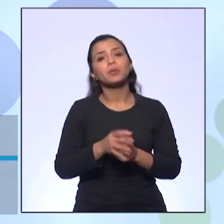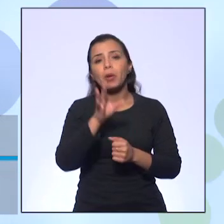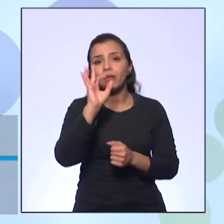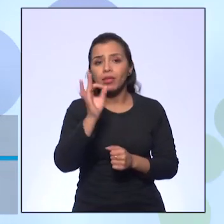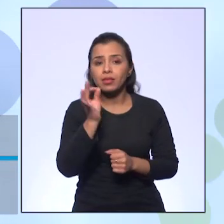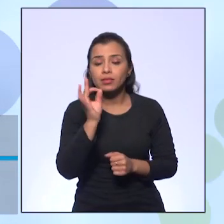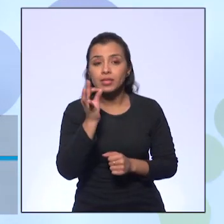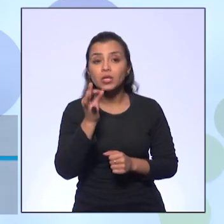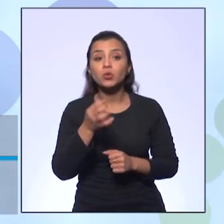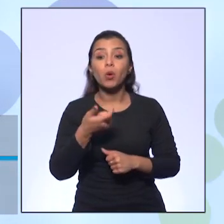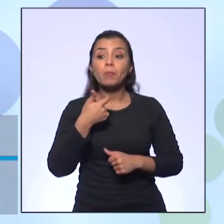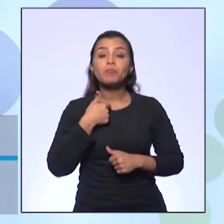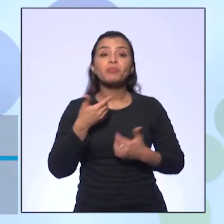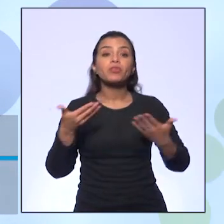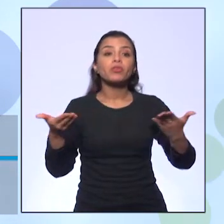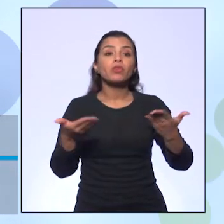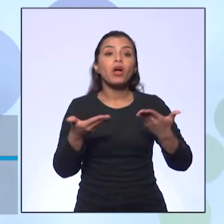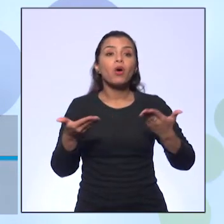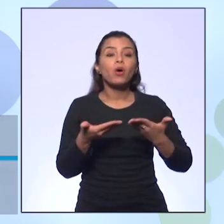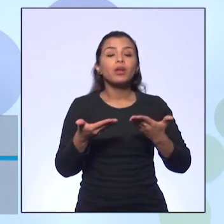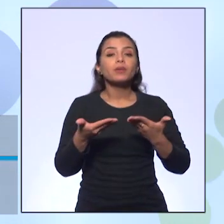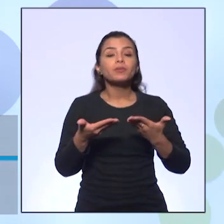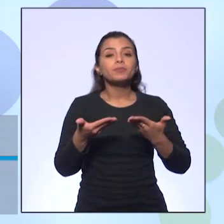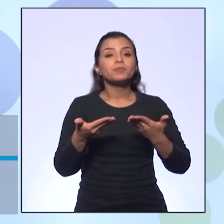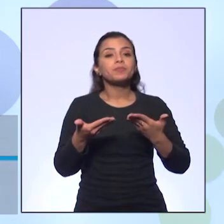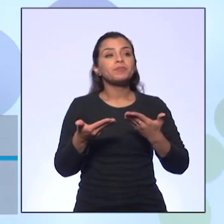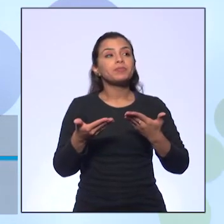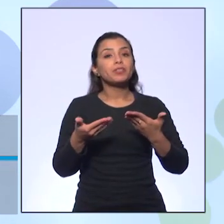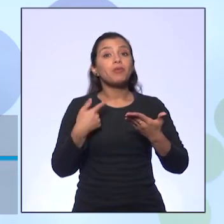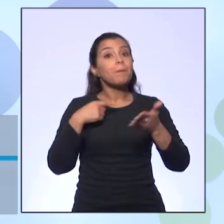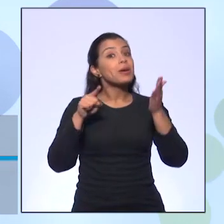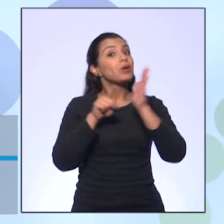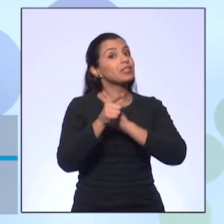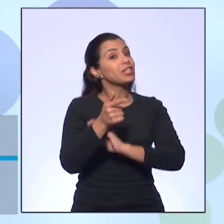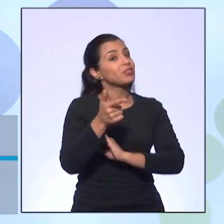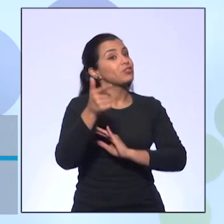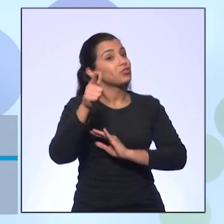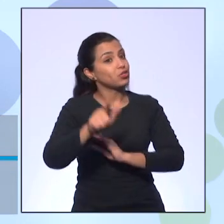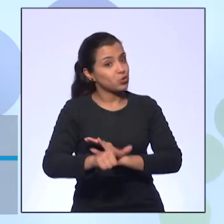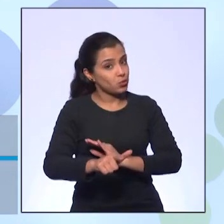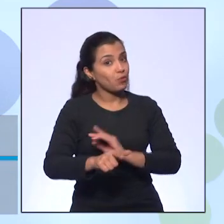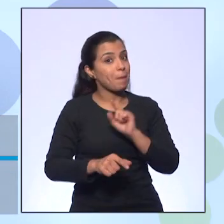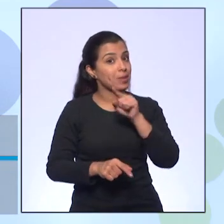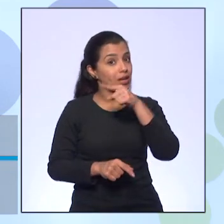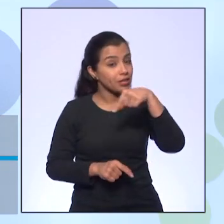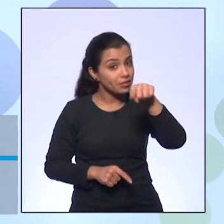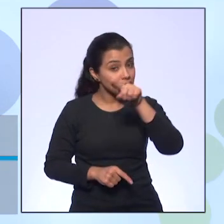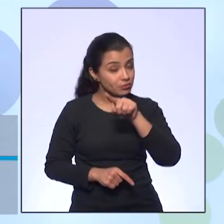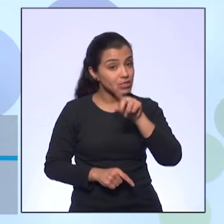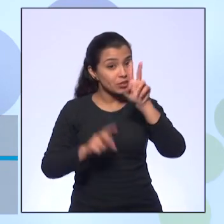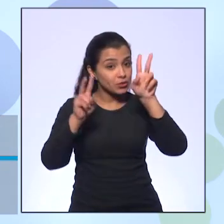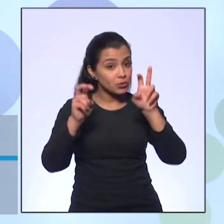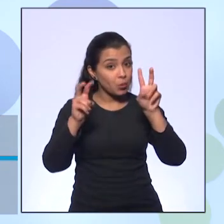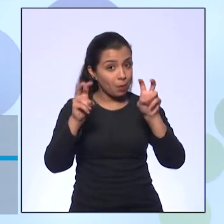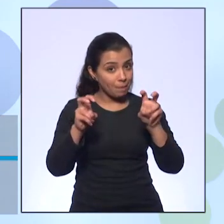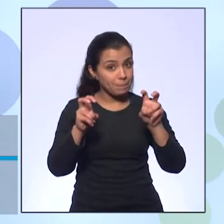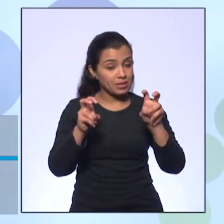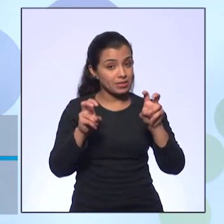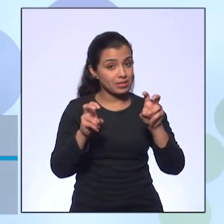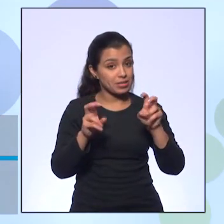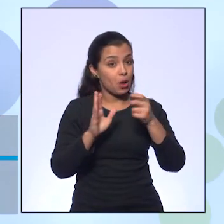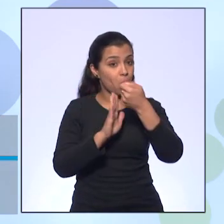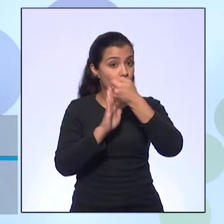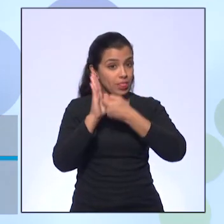mesmo. Eu vou fazer mais uma perguntinha para vocês em relação a